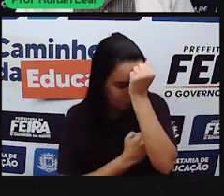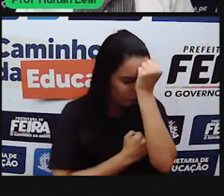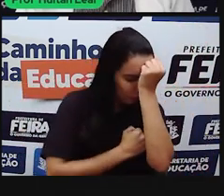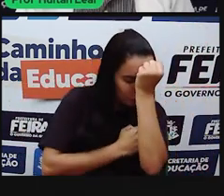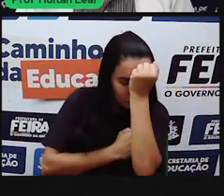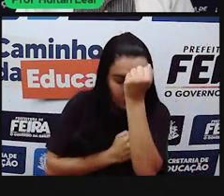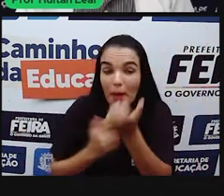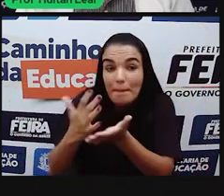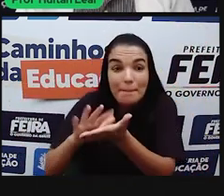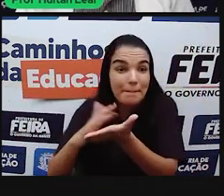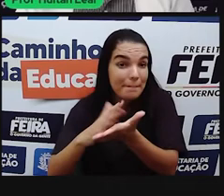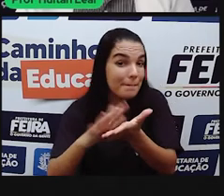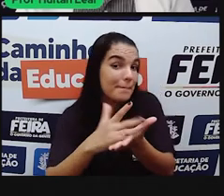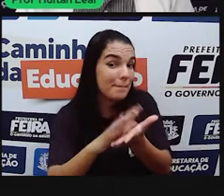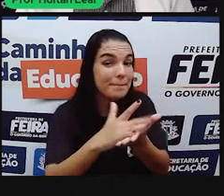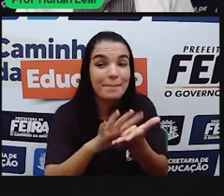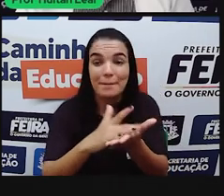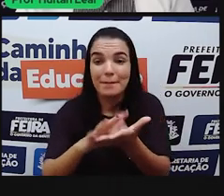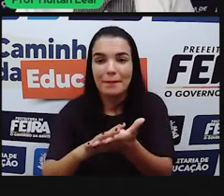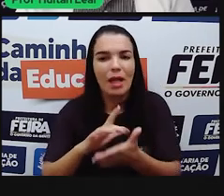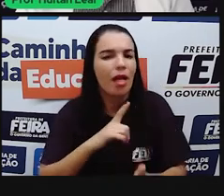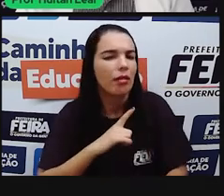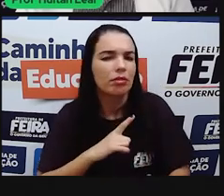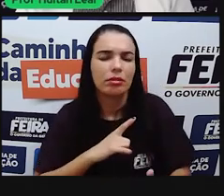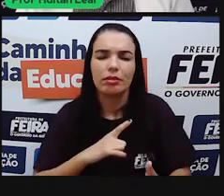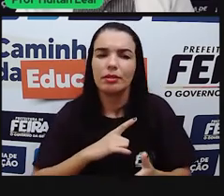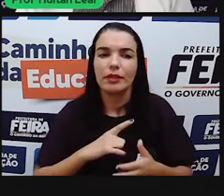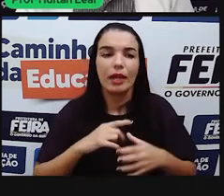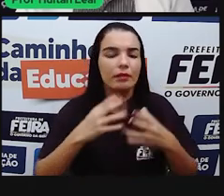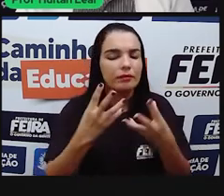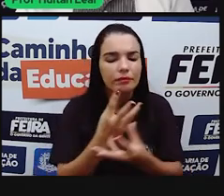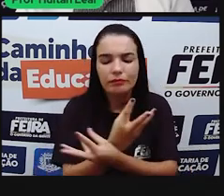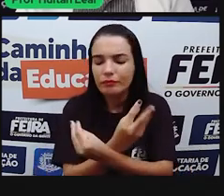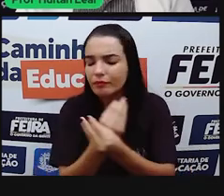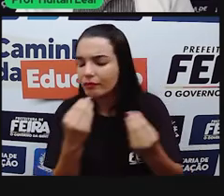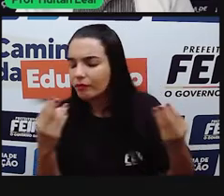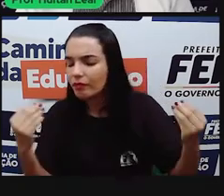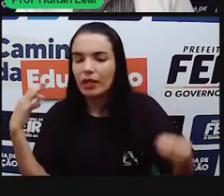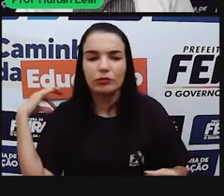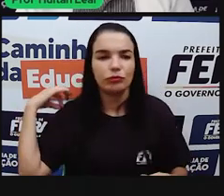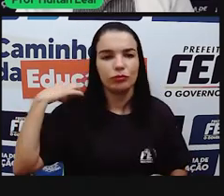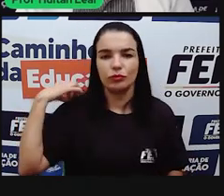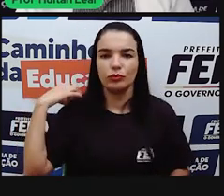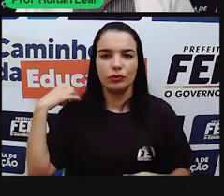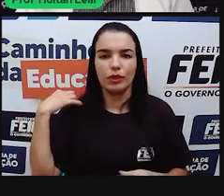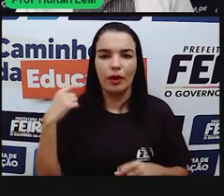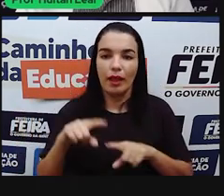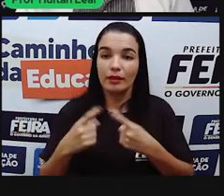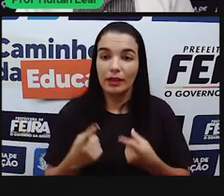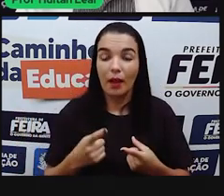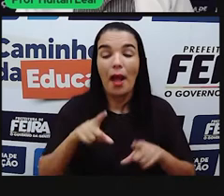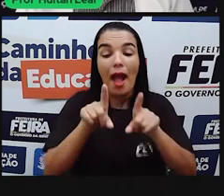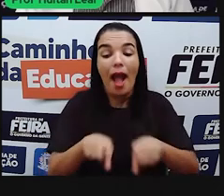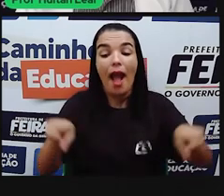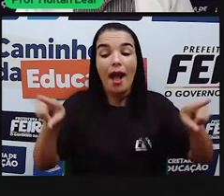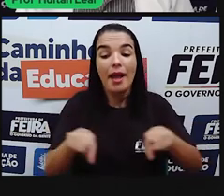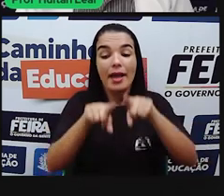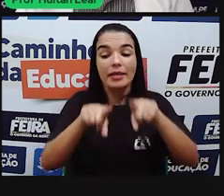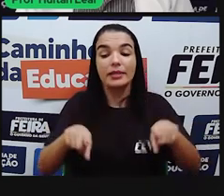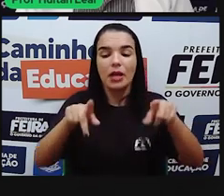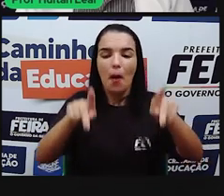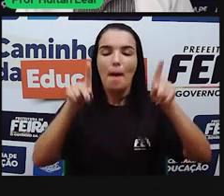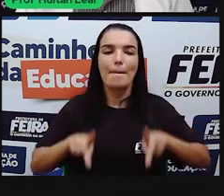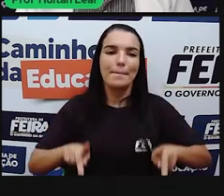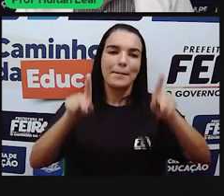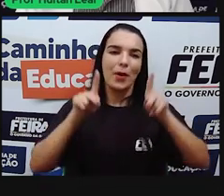MPB, axé, rap. Então, a canção popular ela tem essa grande variedade de